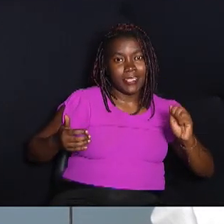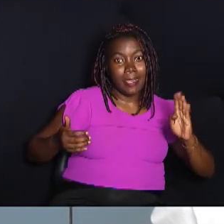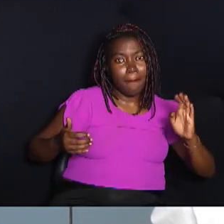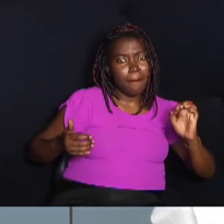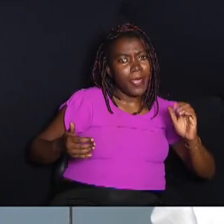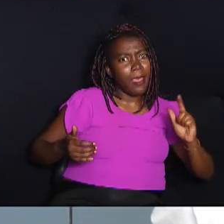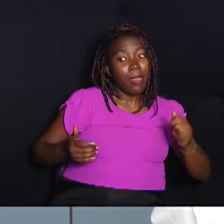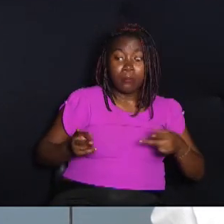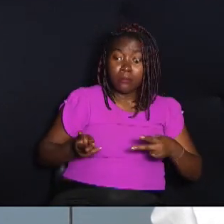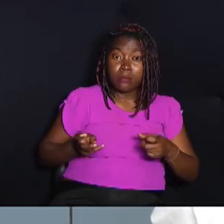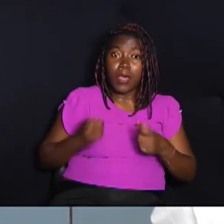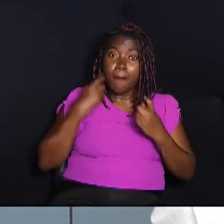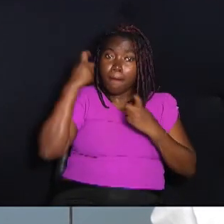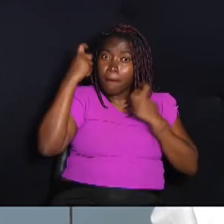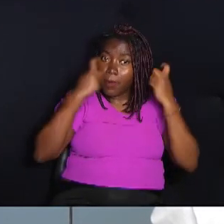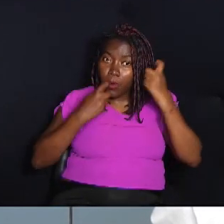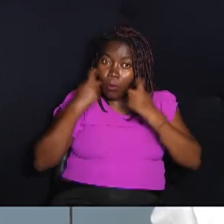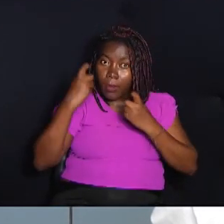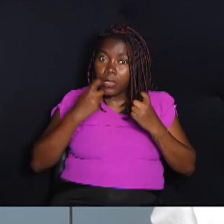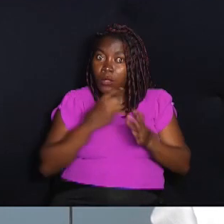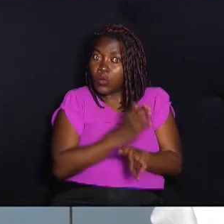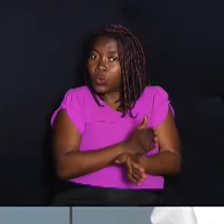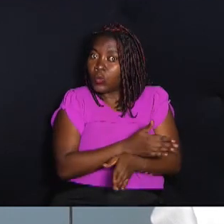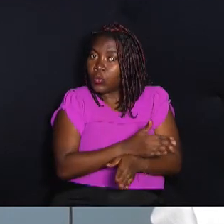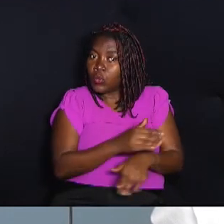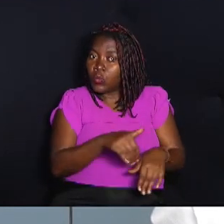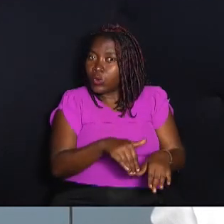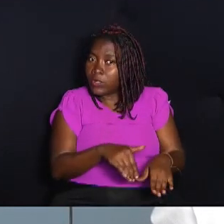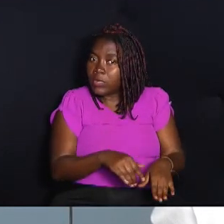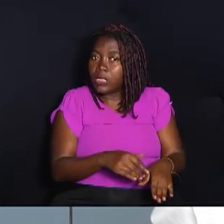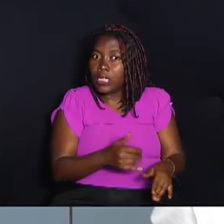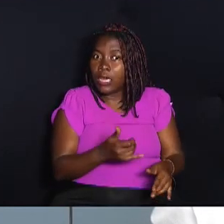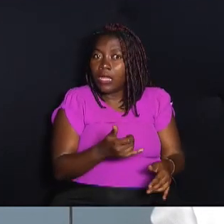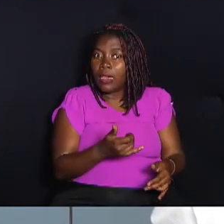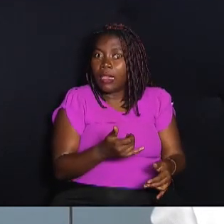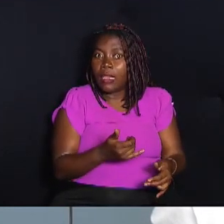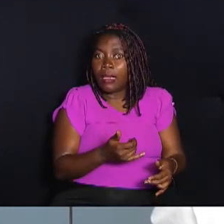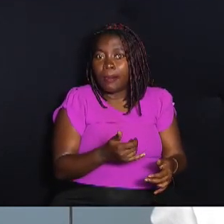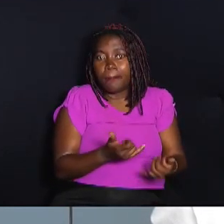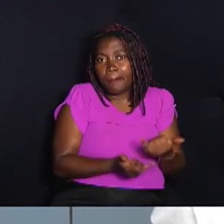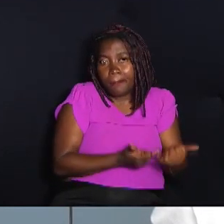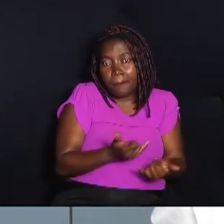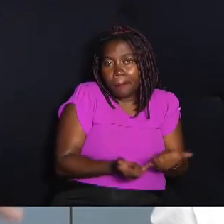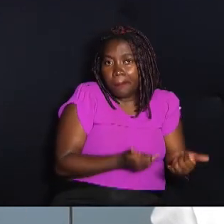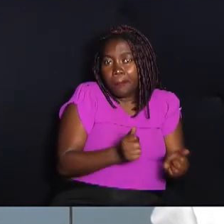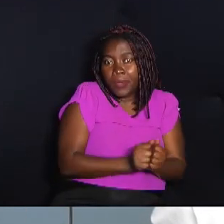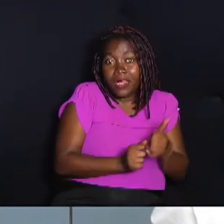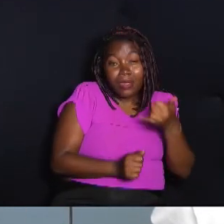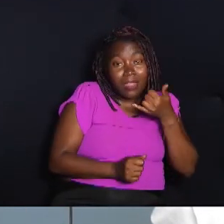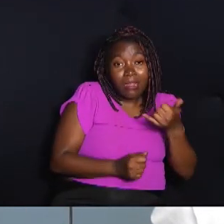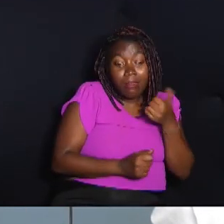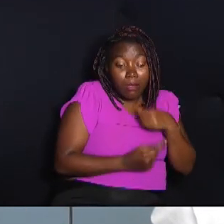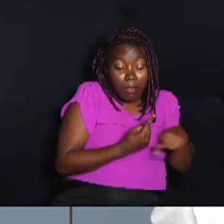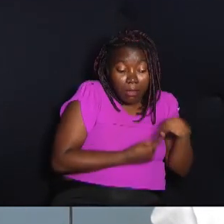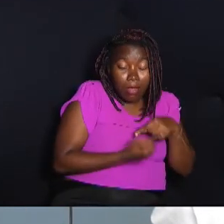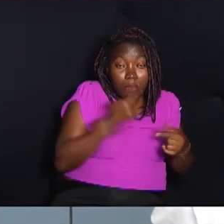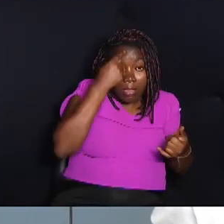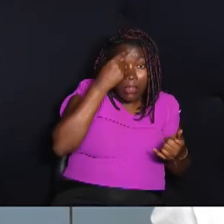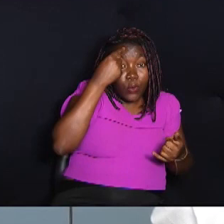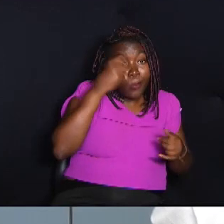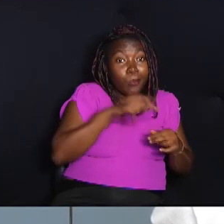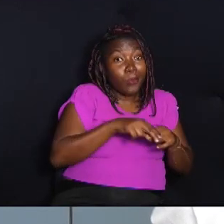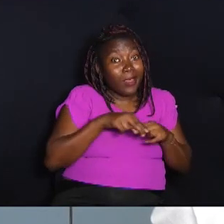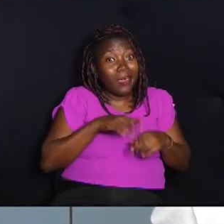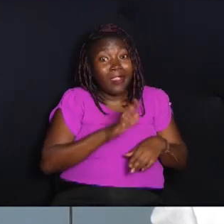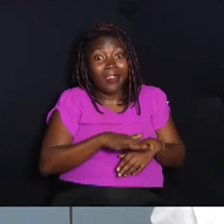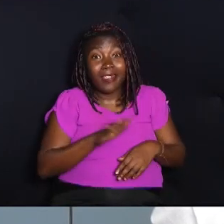não deixar a criança ficar brincando com o celular, enfim, interagindo, porque é uma